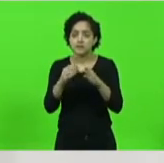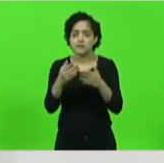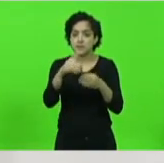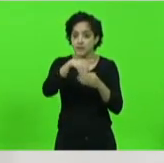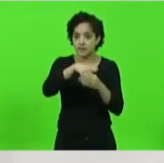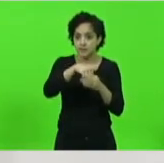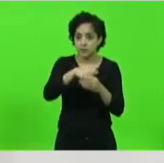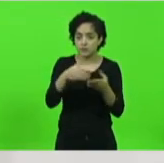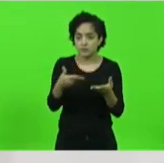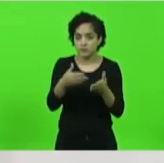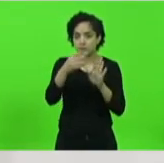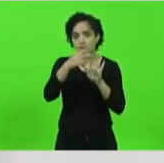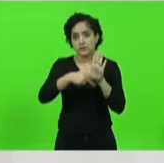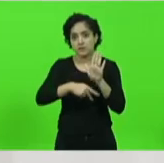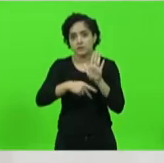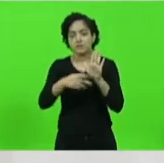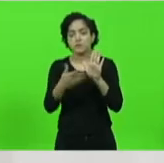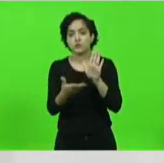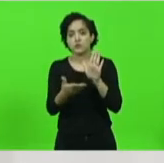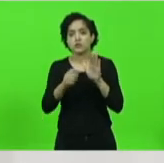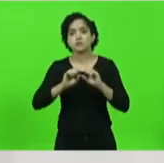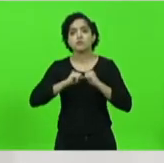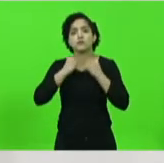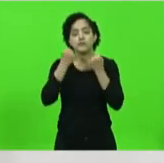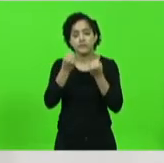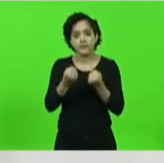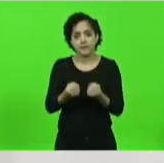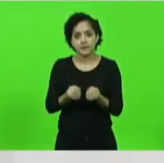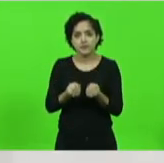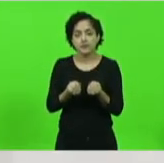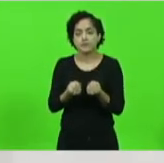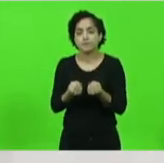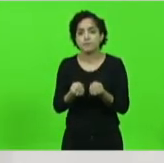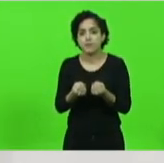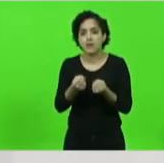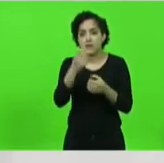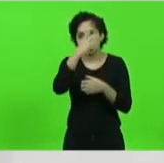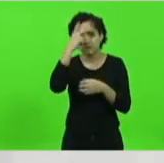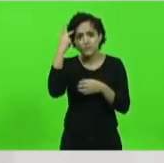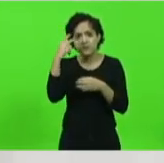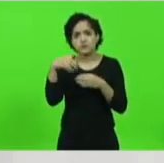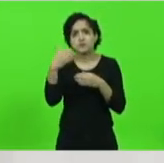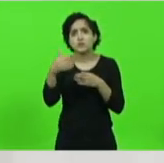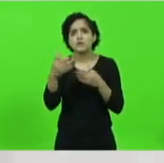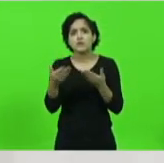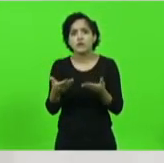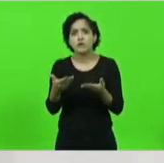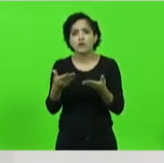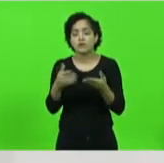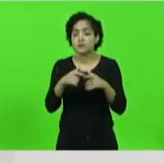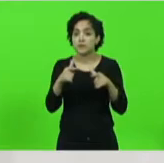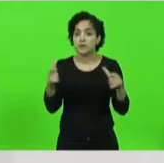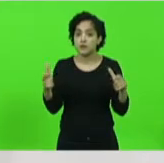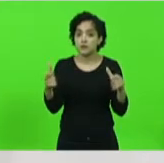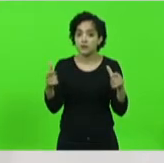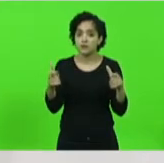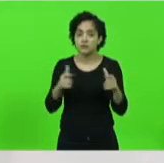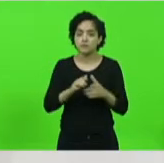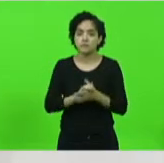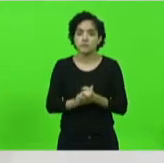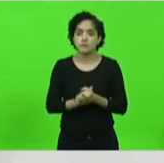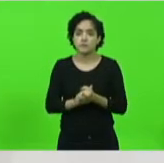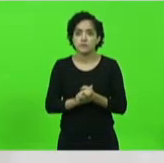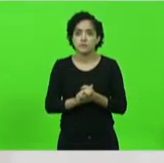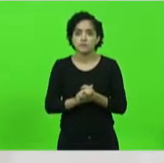aqui o projeto, que a gente possa defender de pessoas lá fora. E nós estamos falando de maioria? Nós estamos